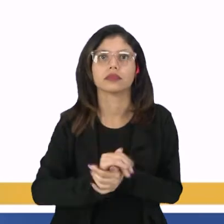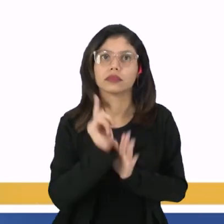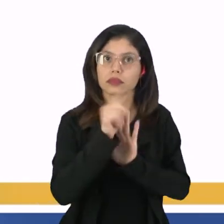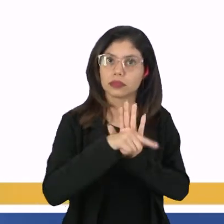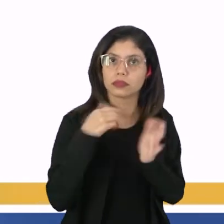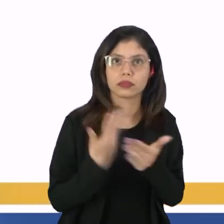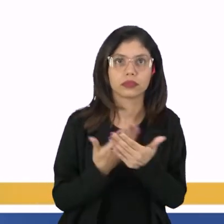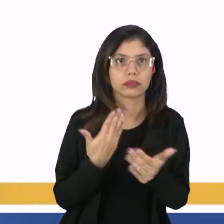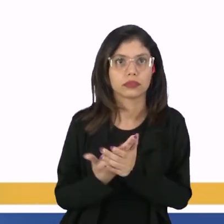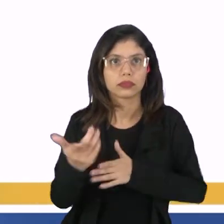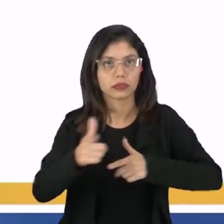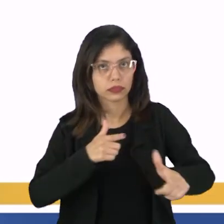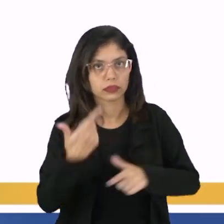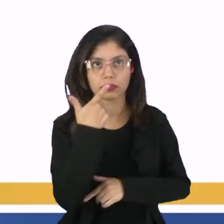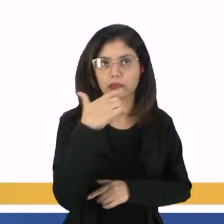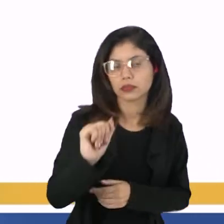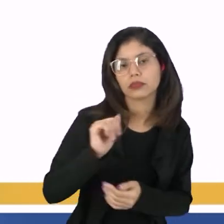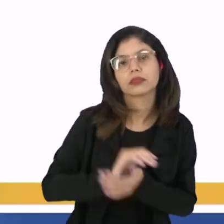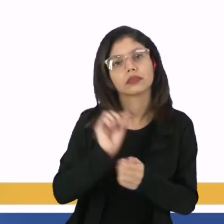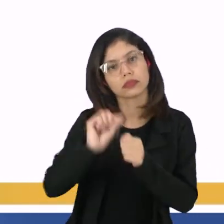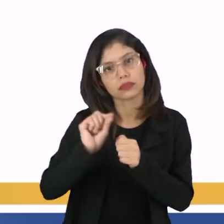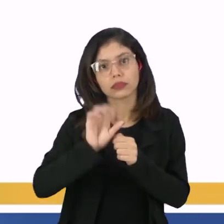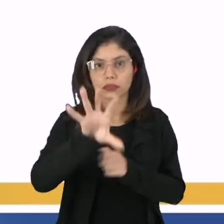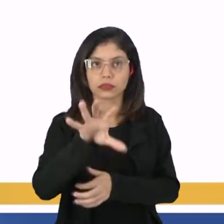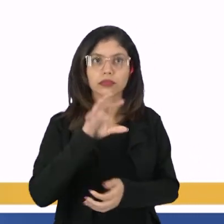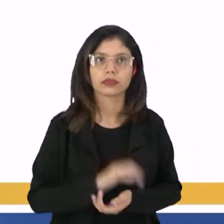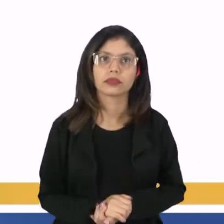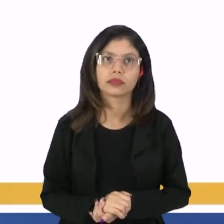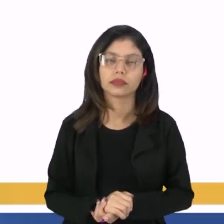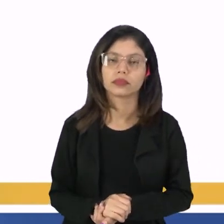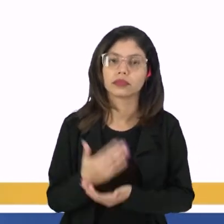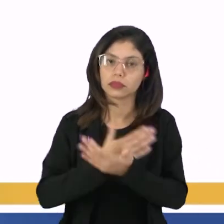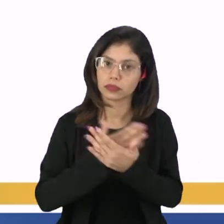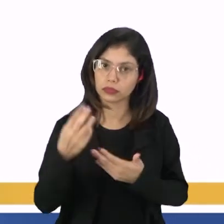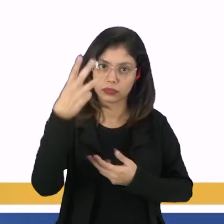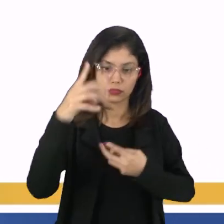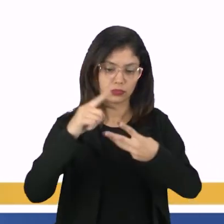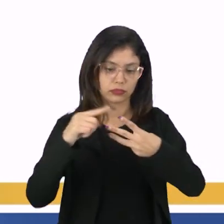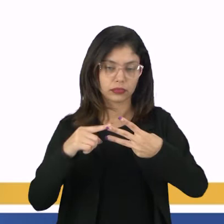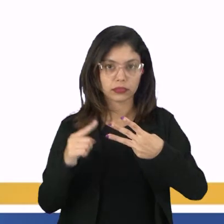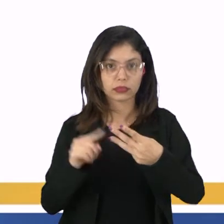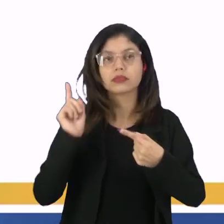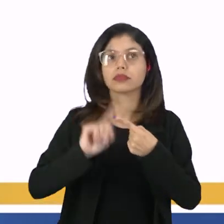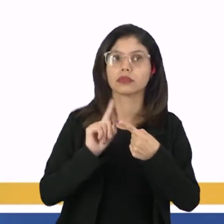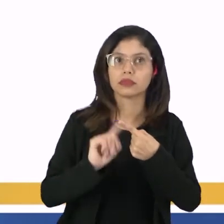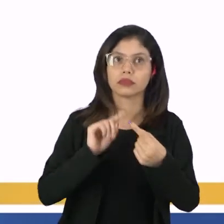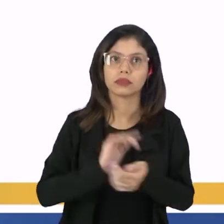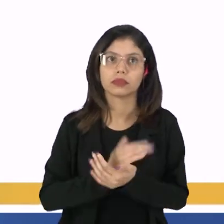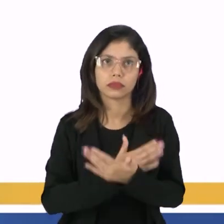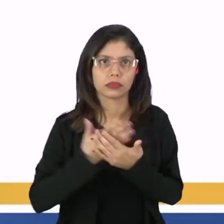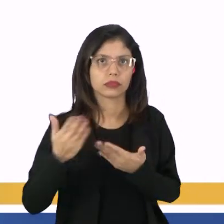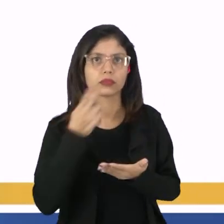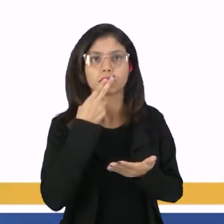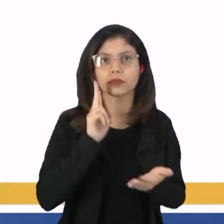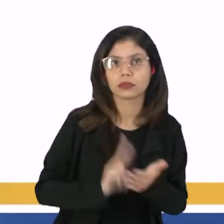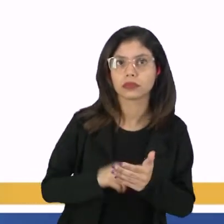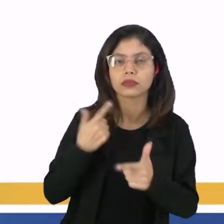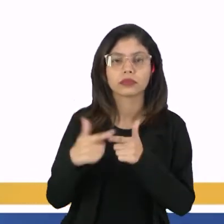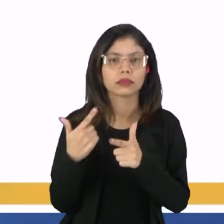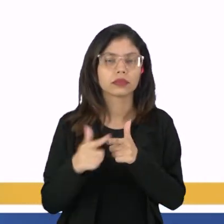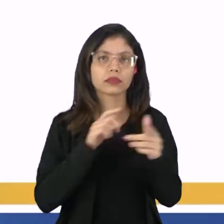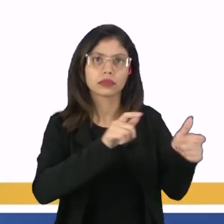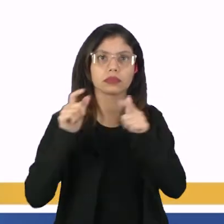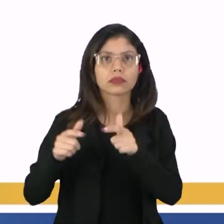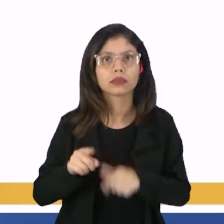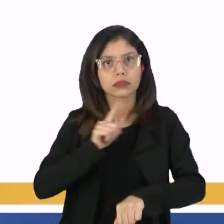características estudadas do gênero e ao trabalho de linguagem feito nele, que aí nós temos 3 momentos. Primeiro, iniciar a carta com